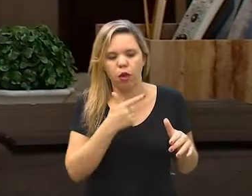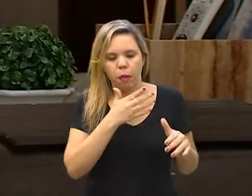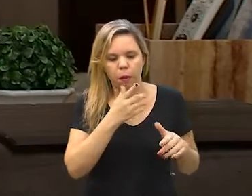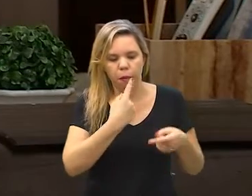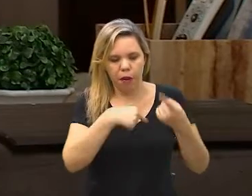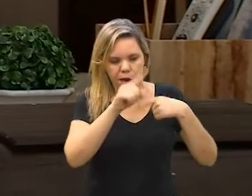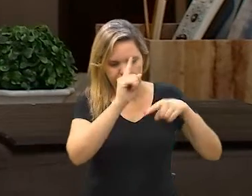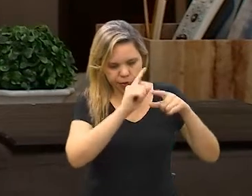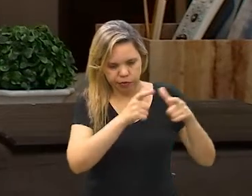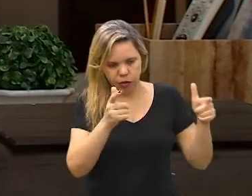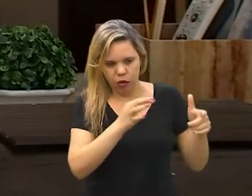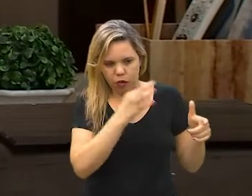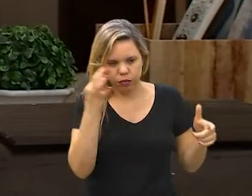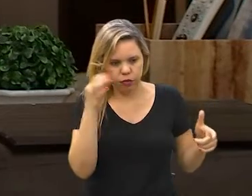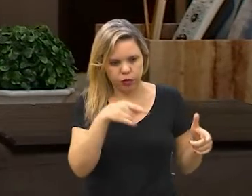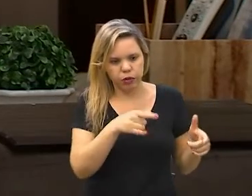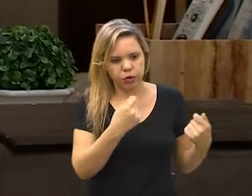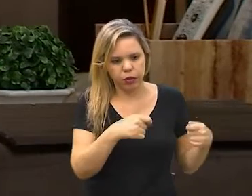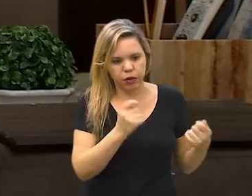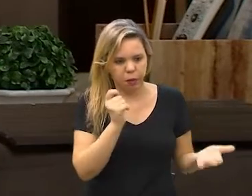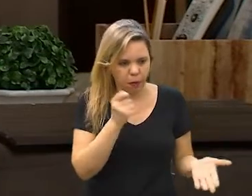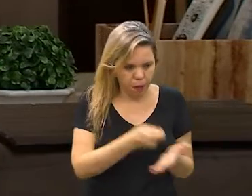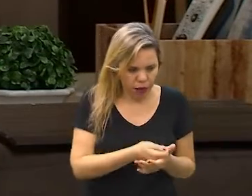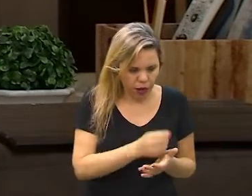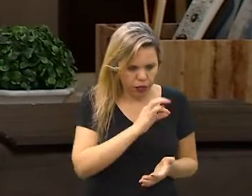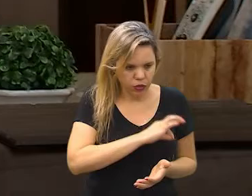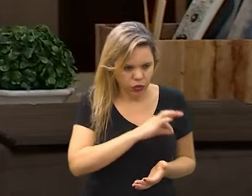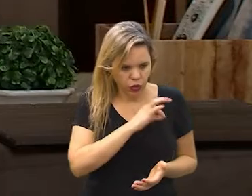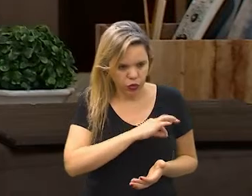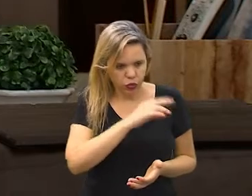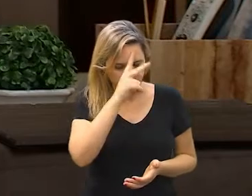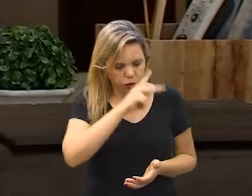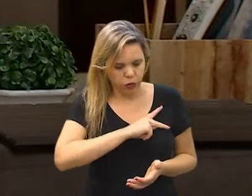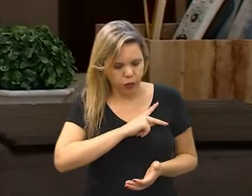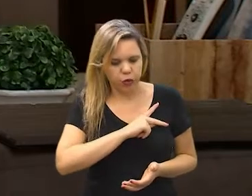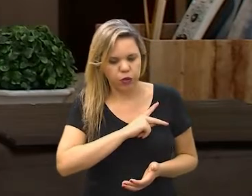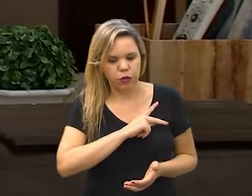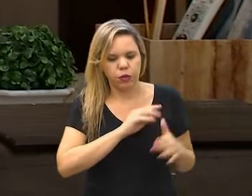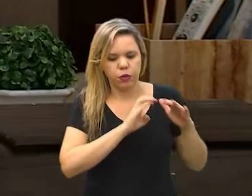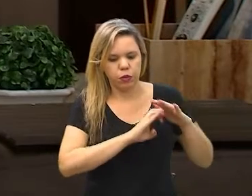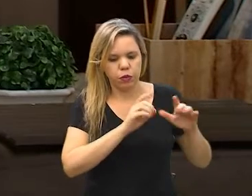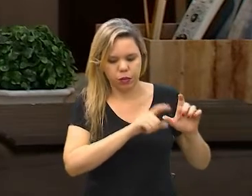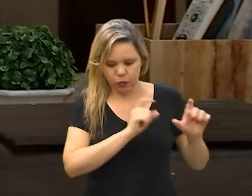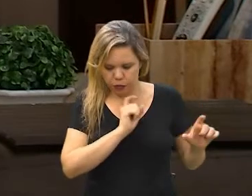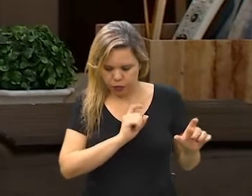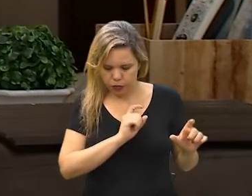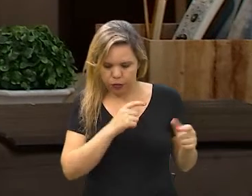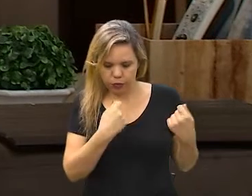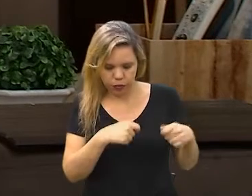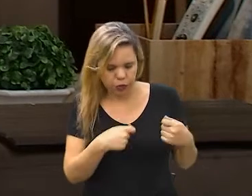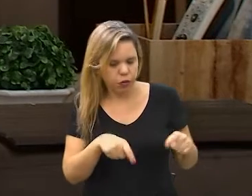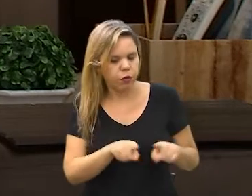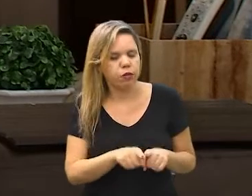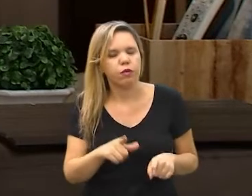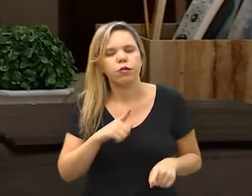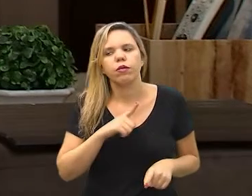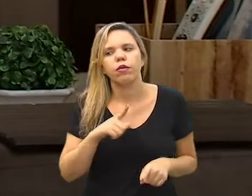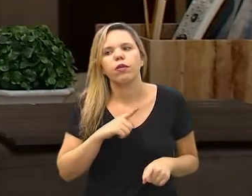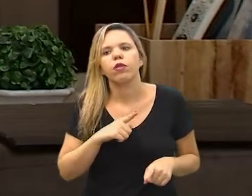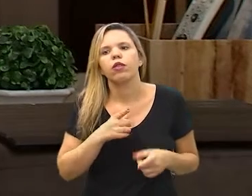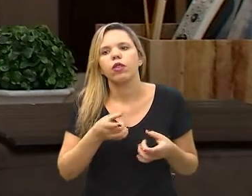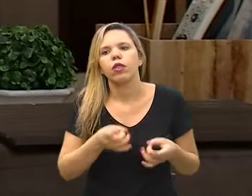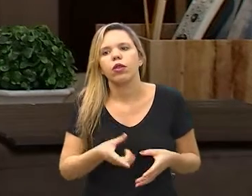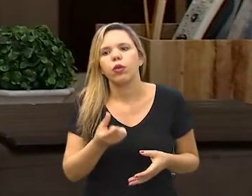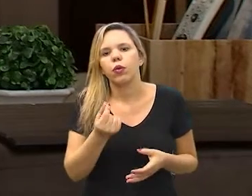para que ela cresça, ela precisa pagar o salário para esse empreendedor e ela precisa ter uma